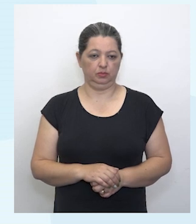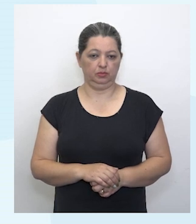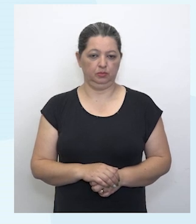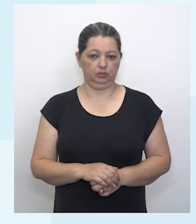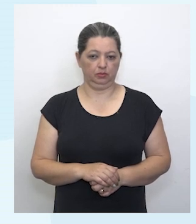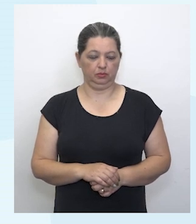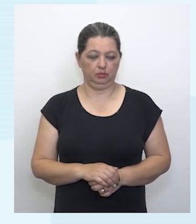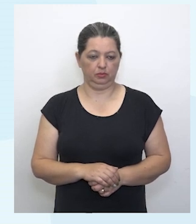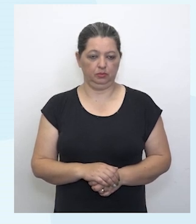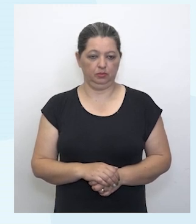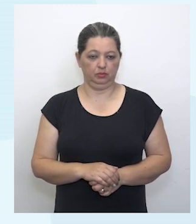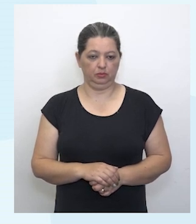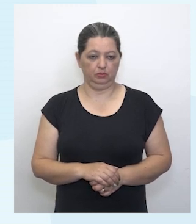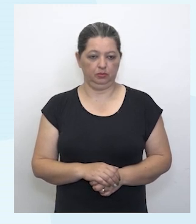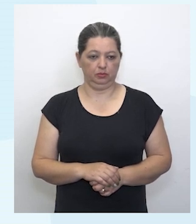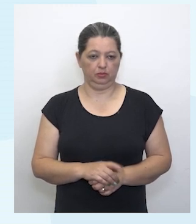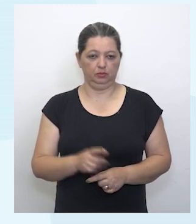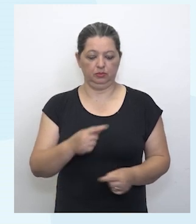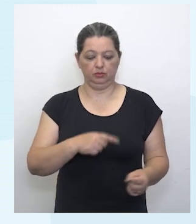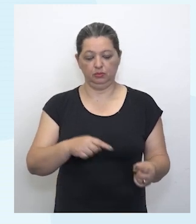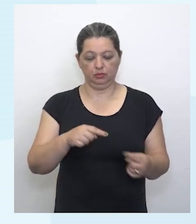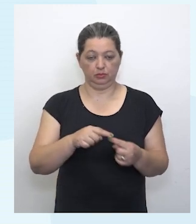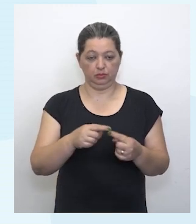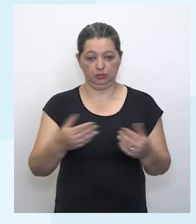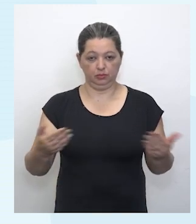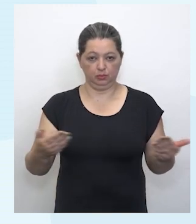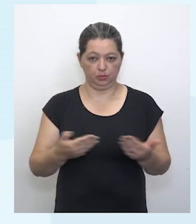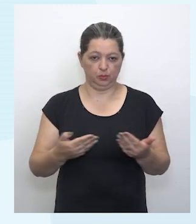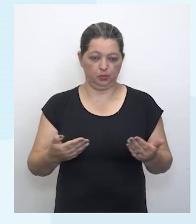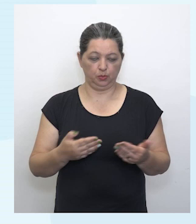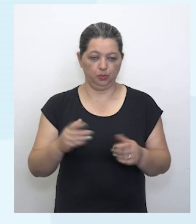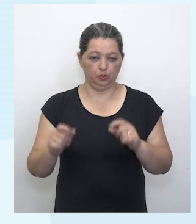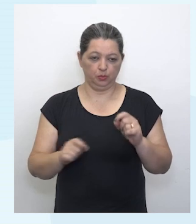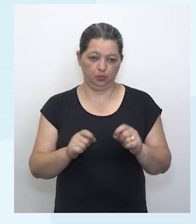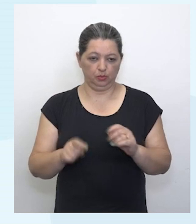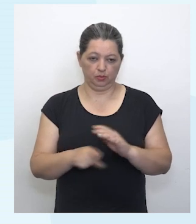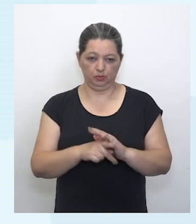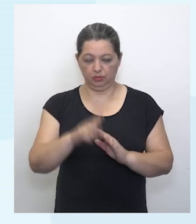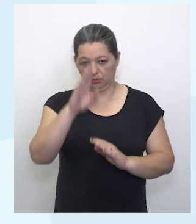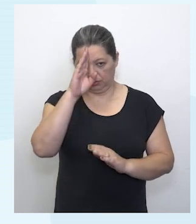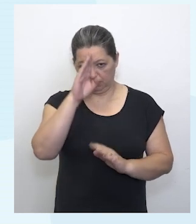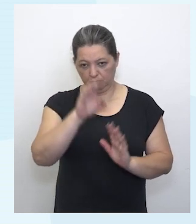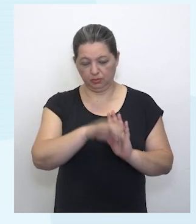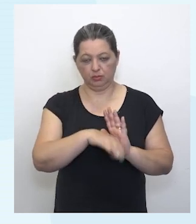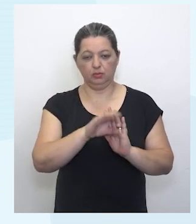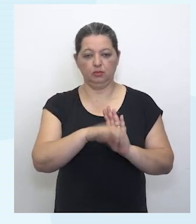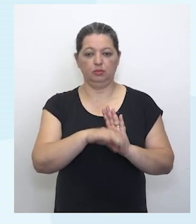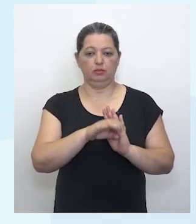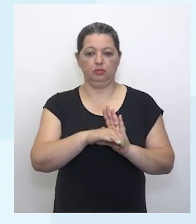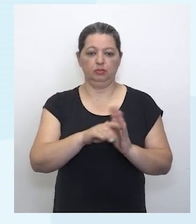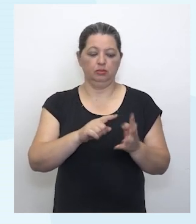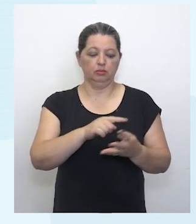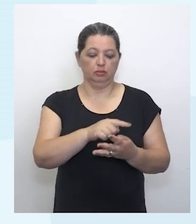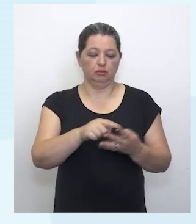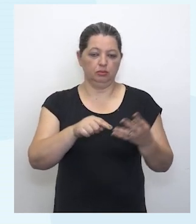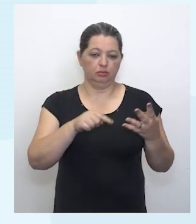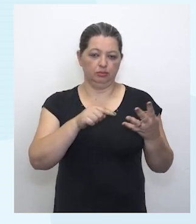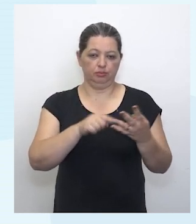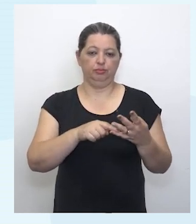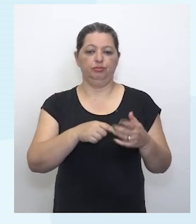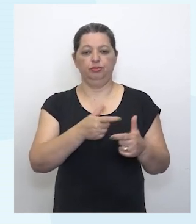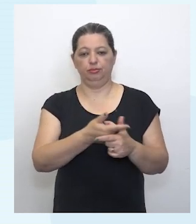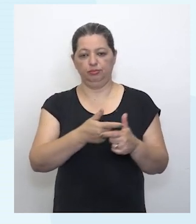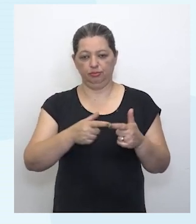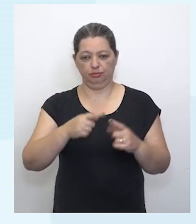Então, os objetivos do nosso encontro de hoje é retomar os principais conceitos das 4 operações, né, o que a